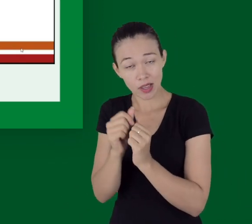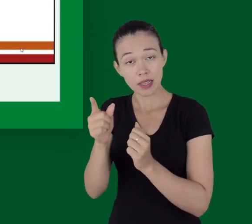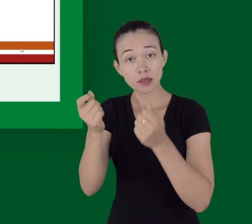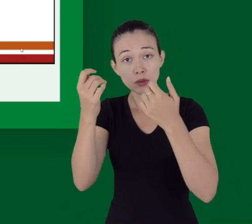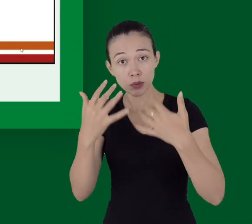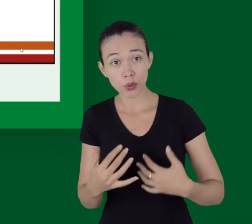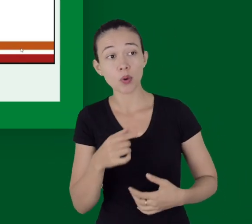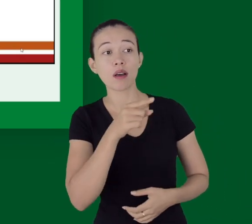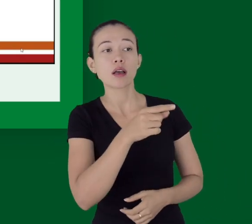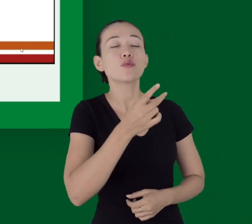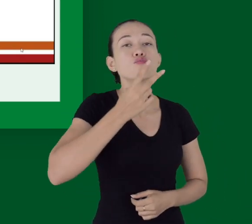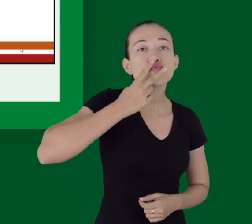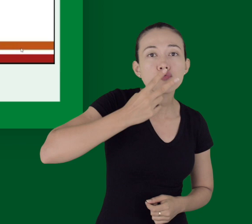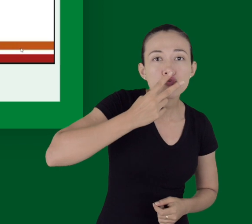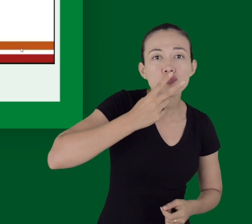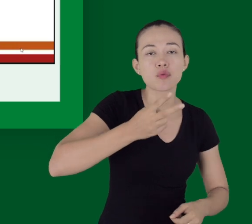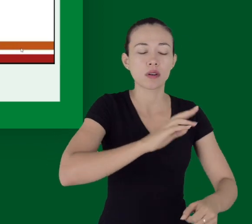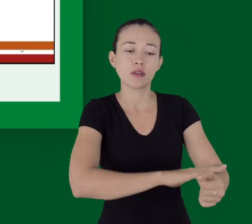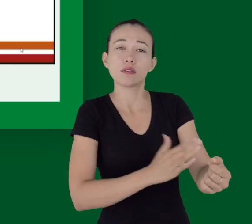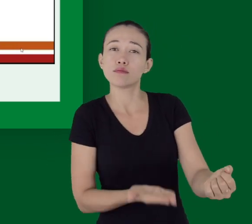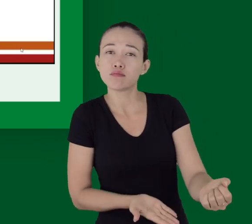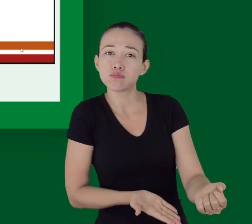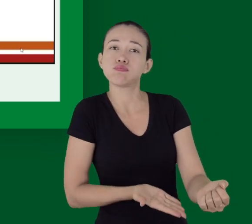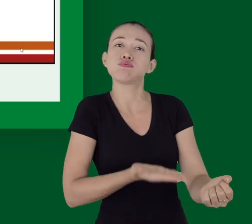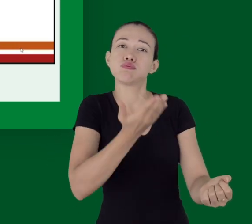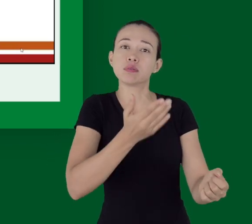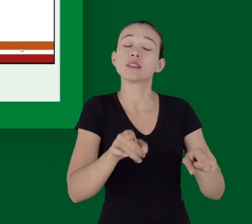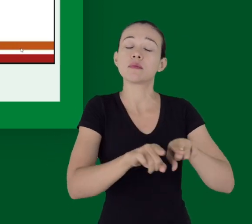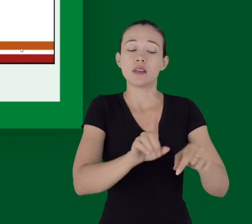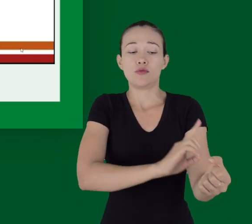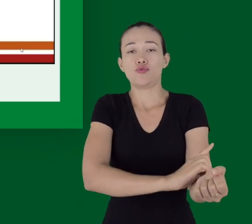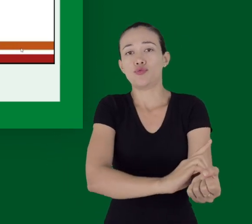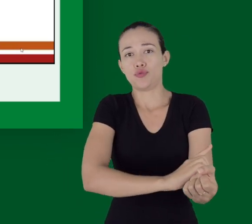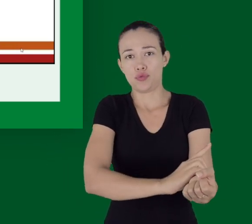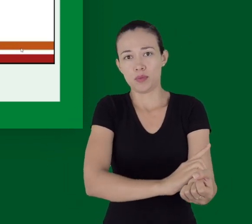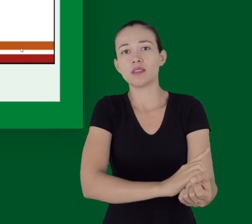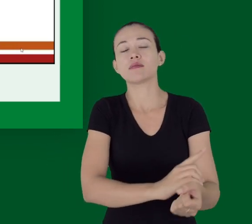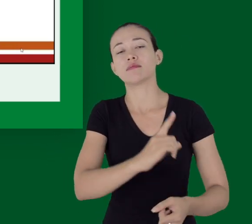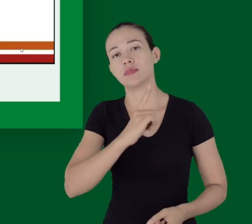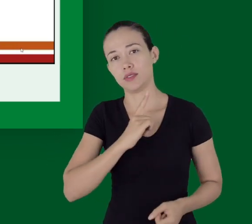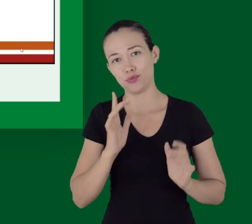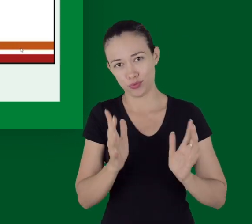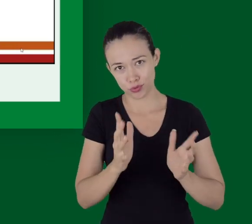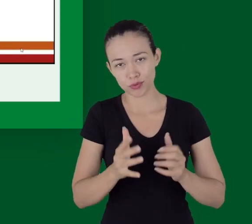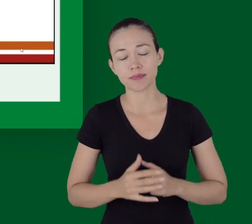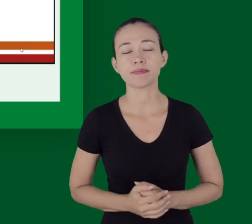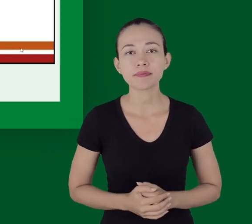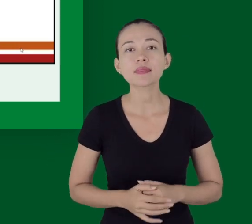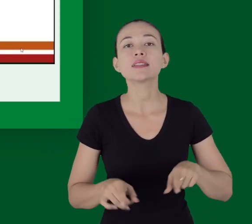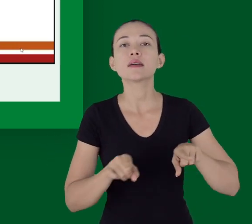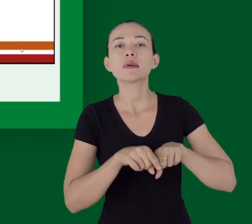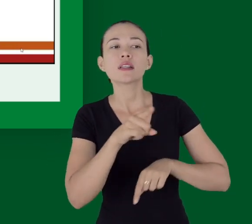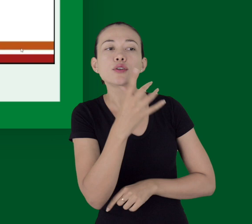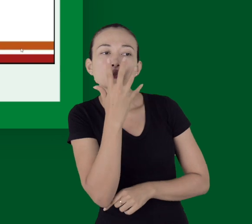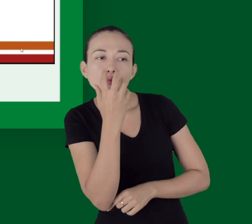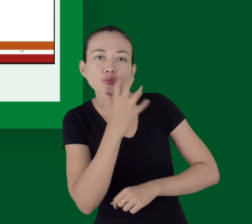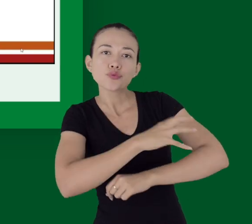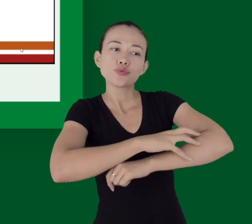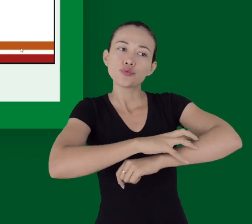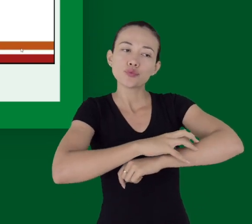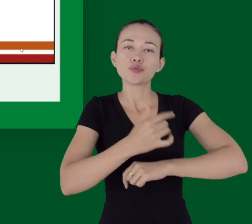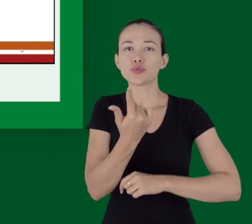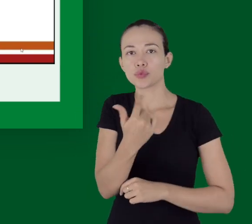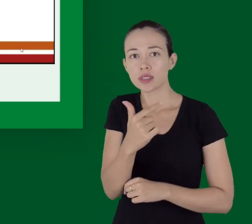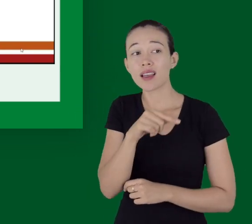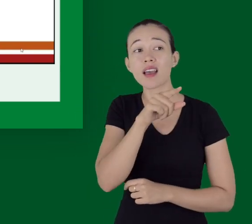essa dor antes. E o acompanhante relatou que ele é tabagista, diabético e hipertenso, usava esporadicamente as medicações,